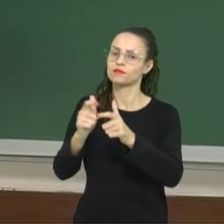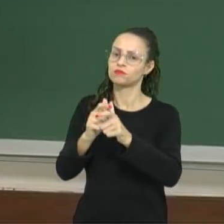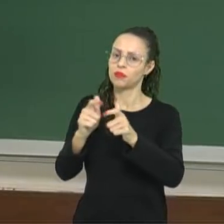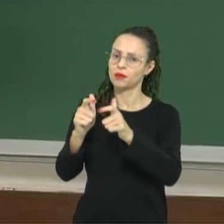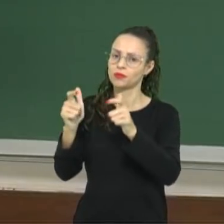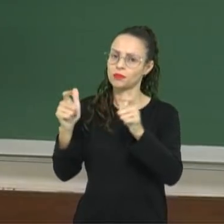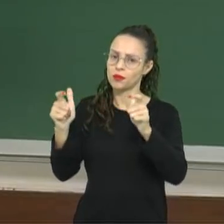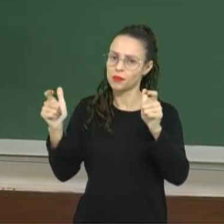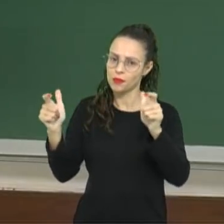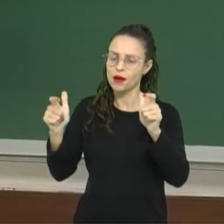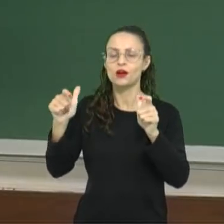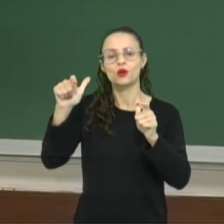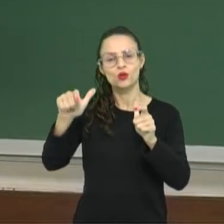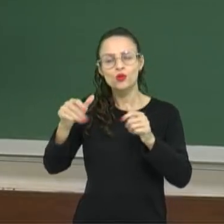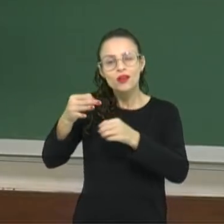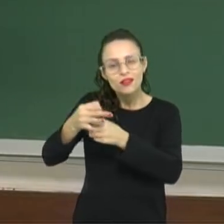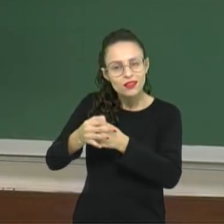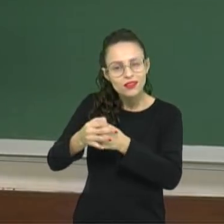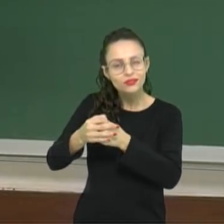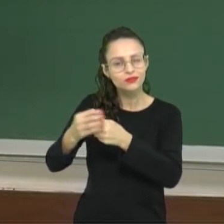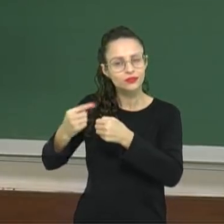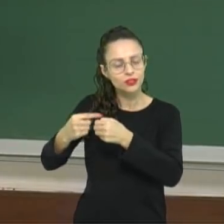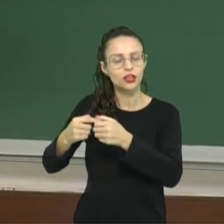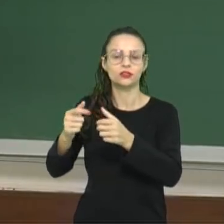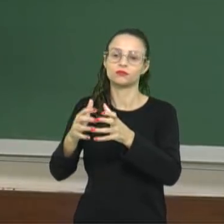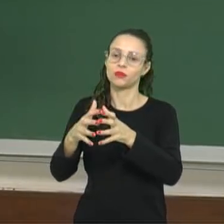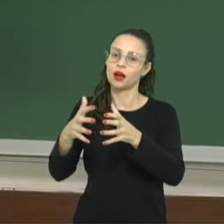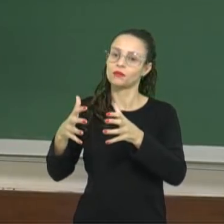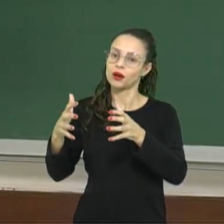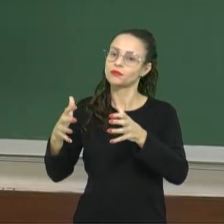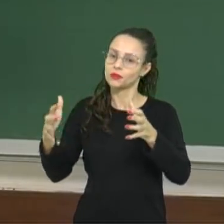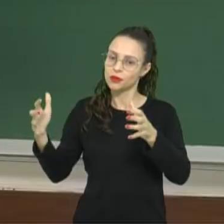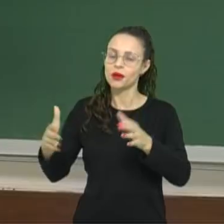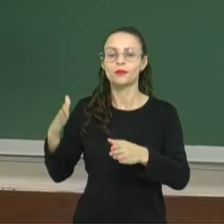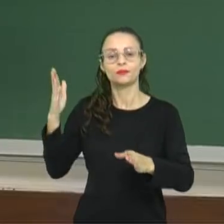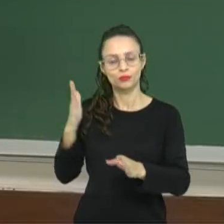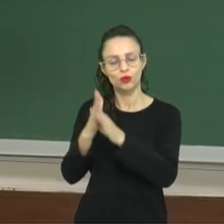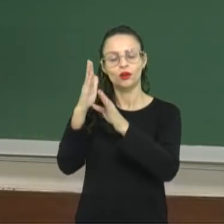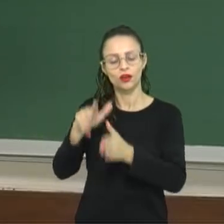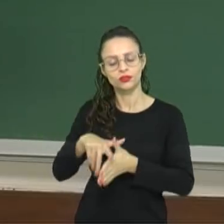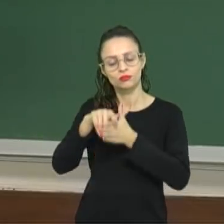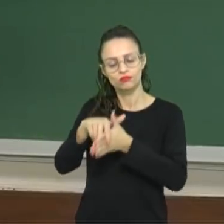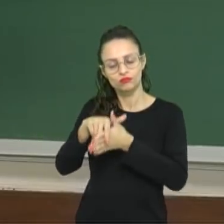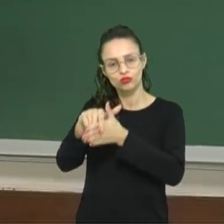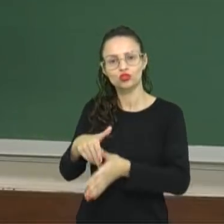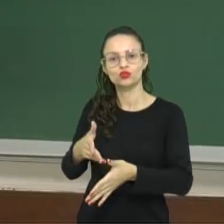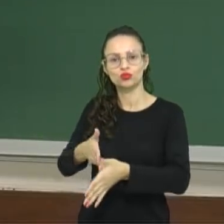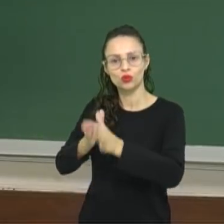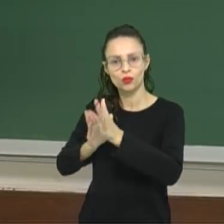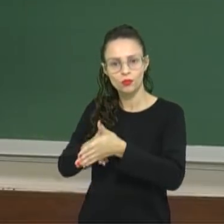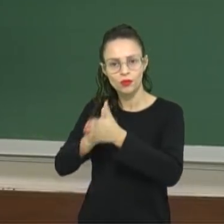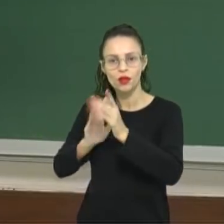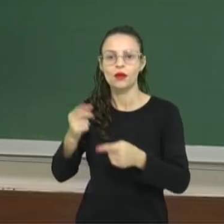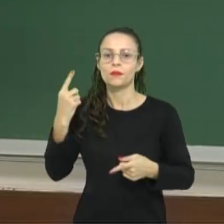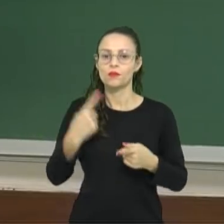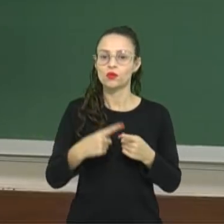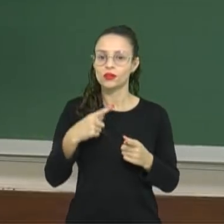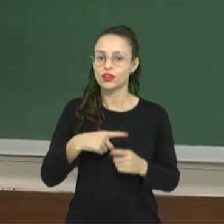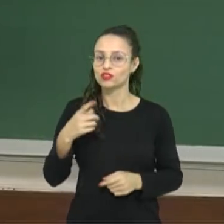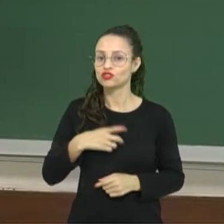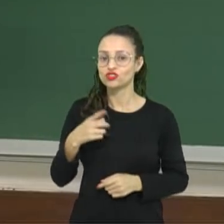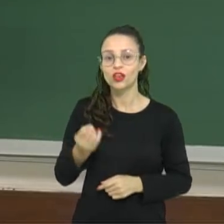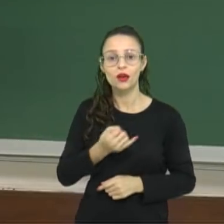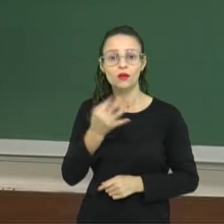inclusive, de lugares que eram pequenos núcleos urbanos que vão se ampliando em função da atividade tropeirista. Porque eram feitas muitas